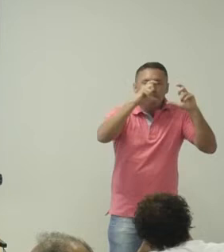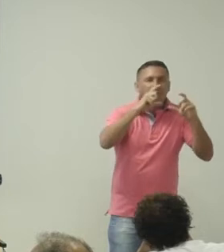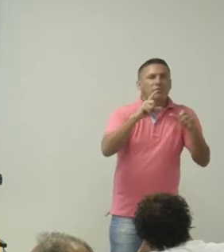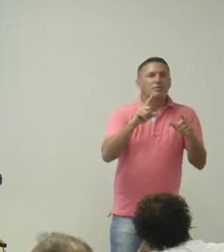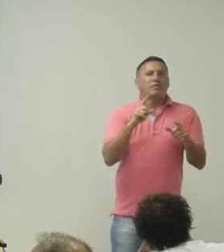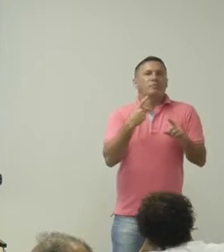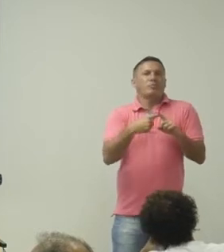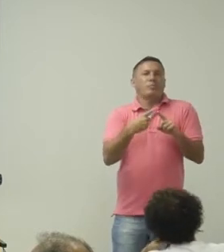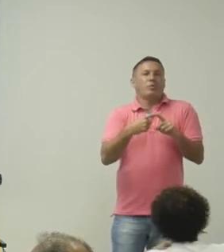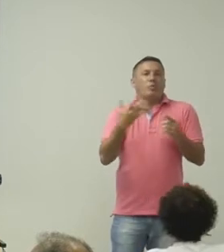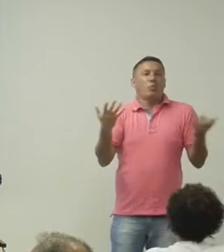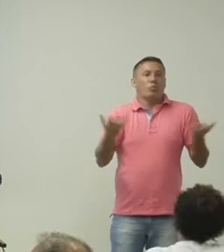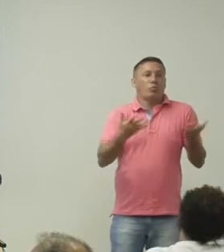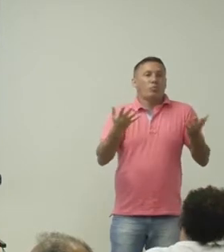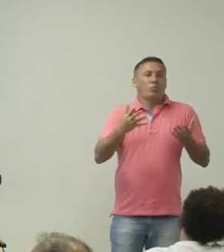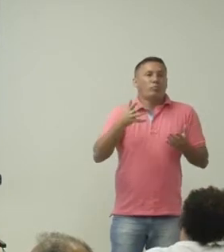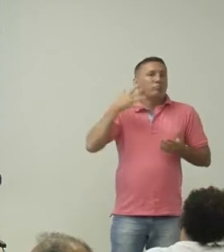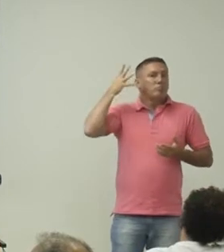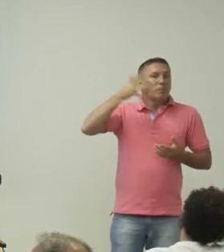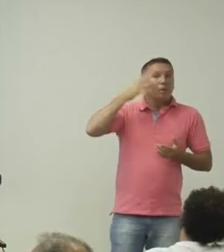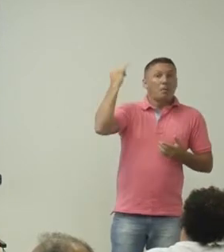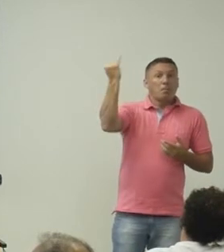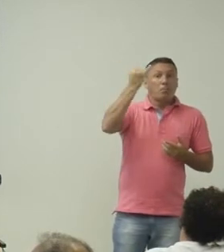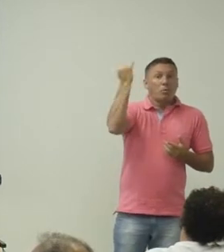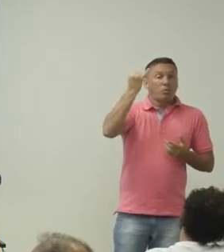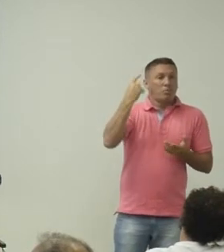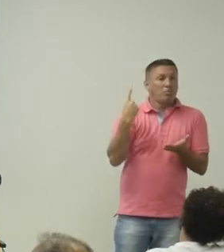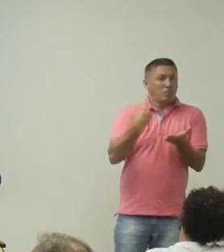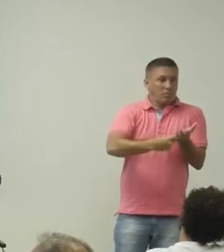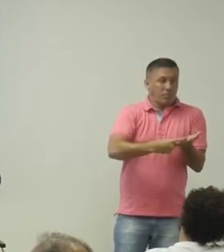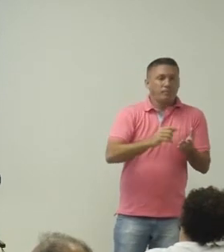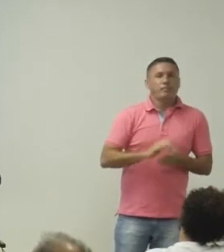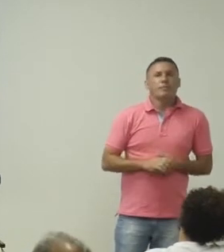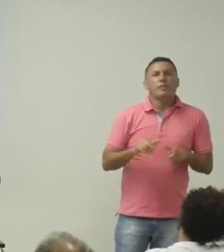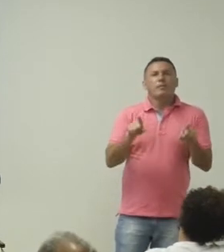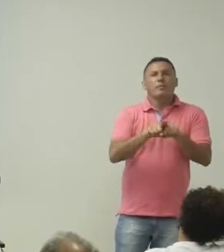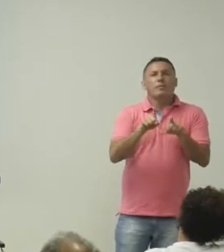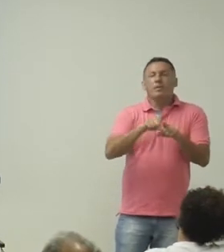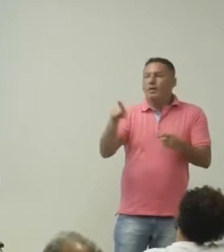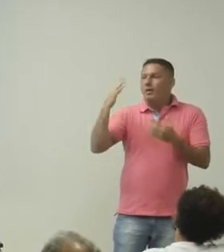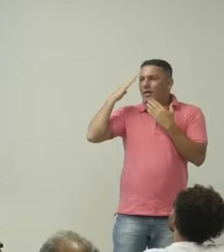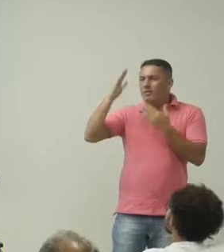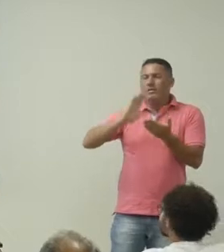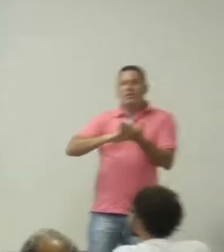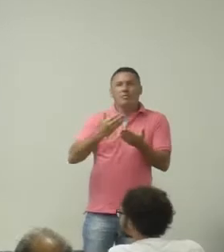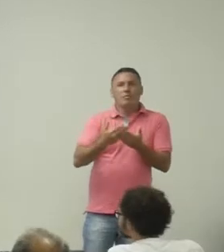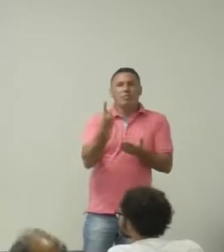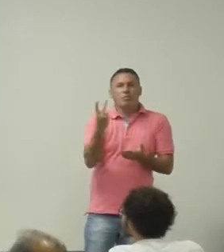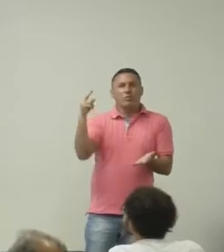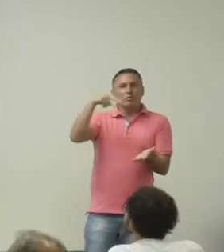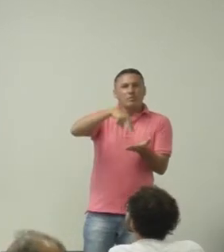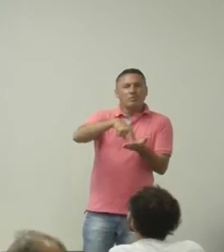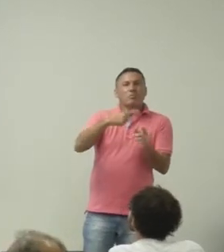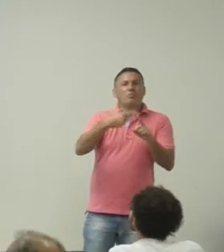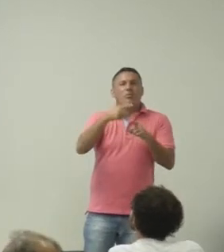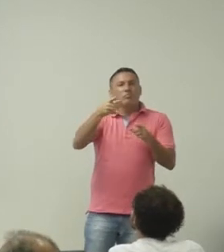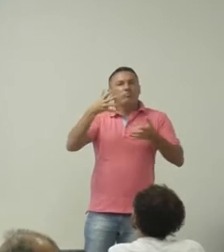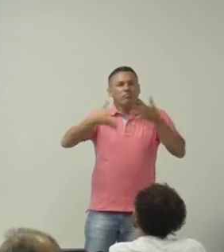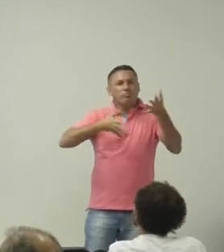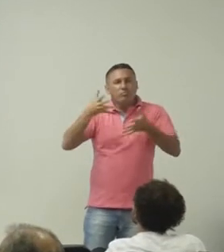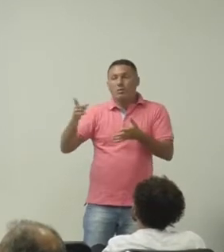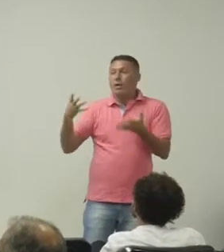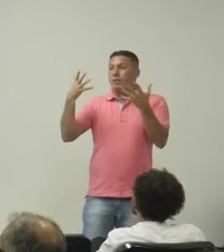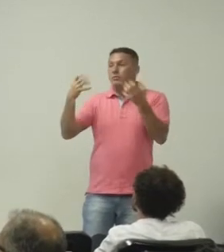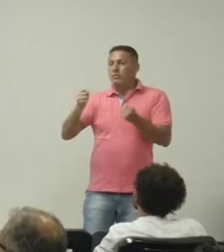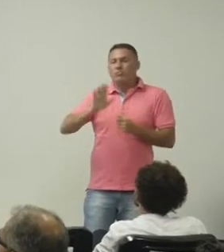esse evento tão importante. Agradecer também aos colegas intérpretes de Libras, que prontamente